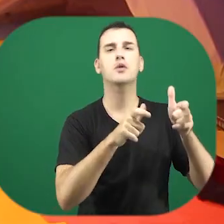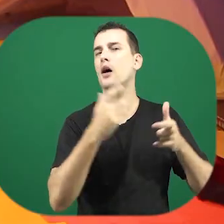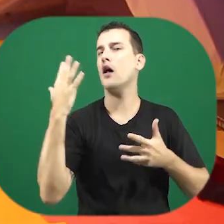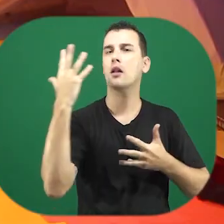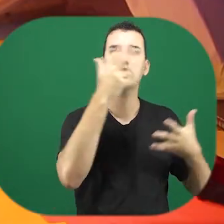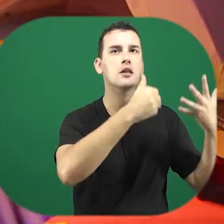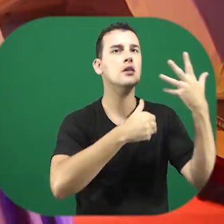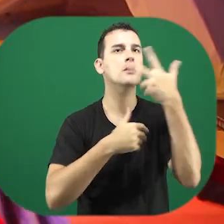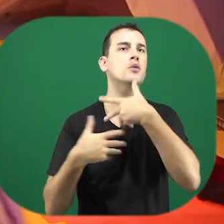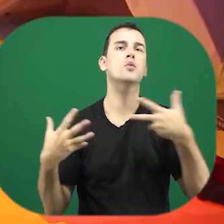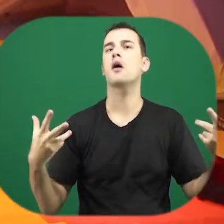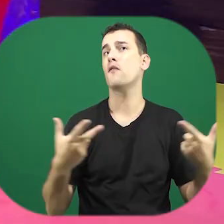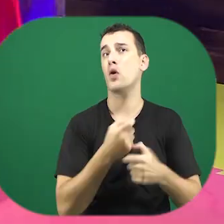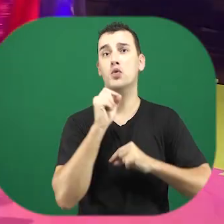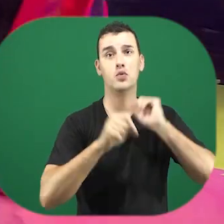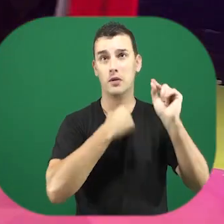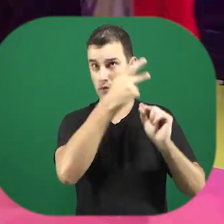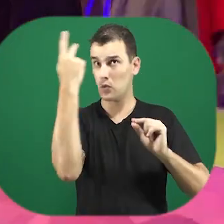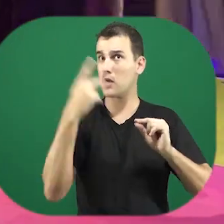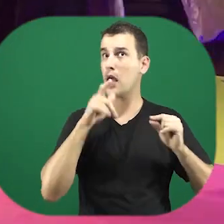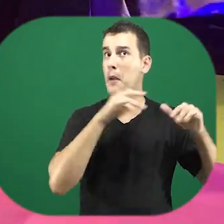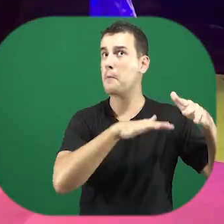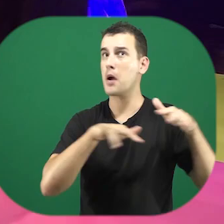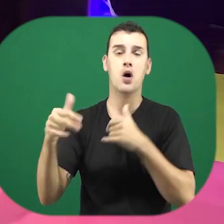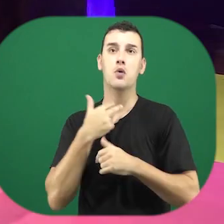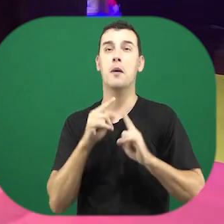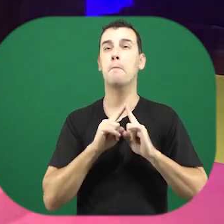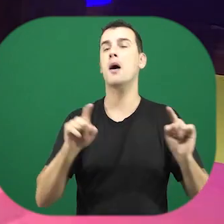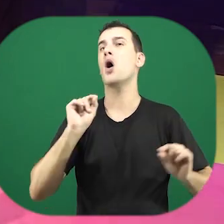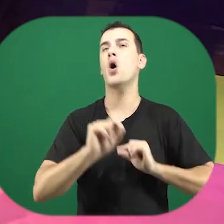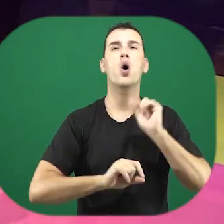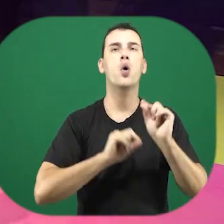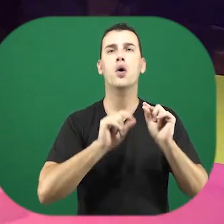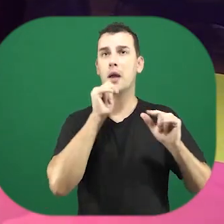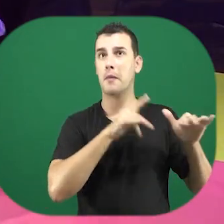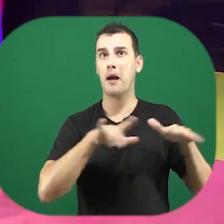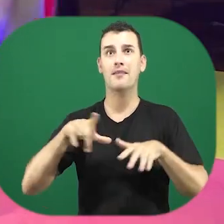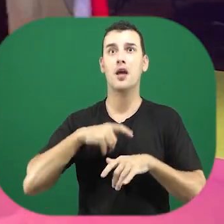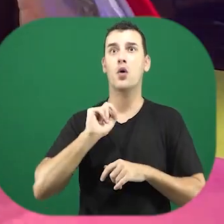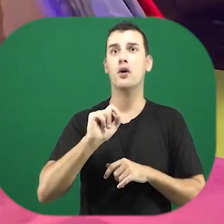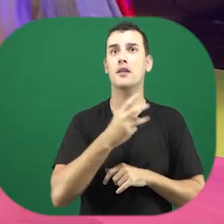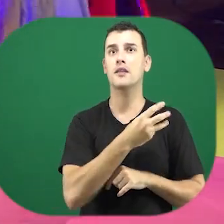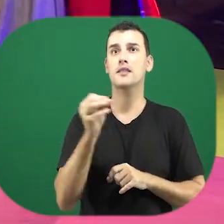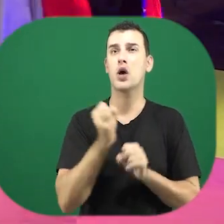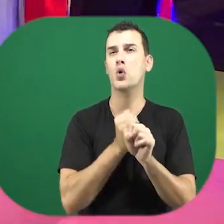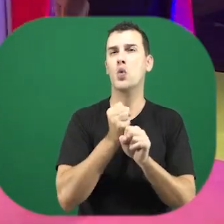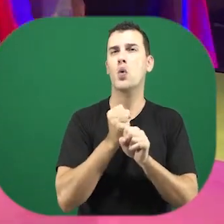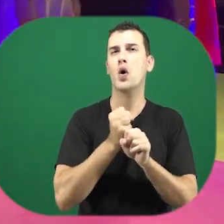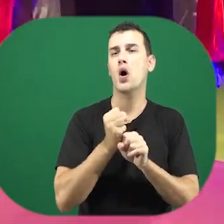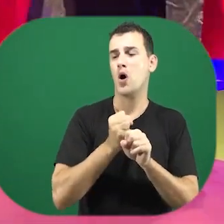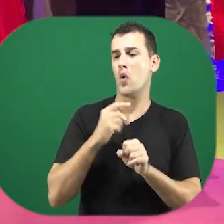povo do mar não pode ver. Mas o povo do mar tem 300 anos para aproveitar